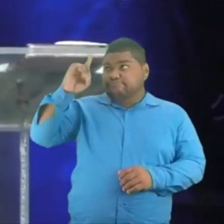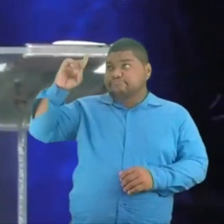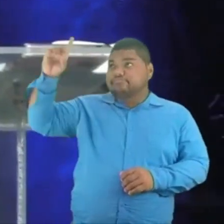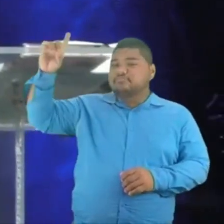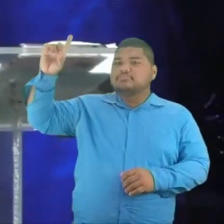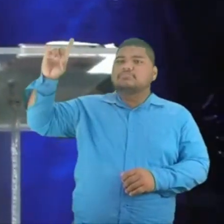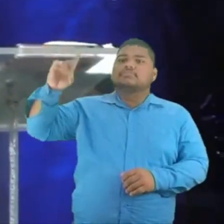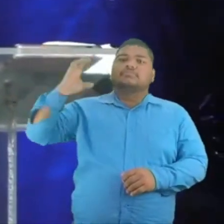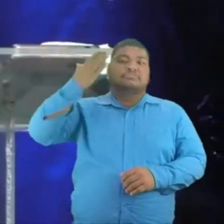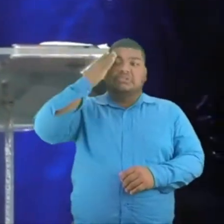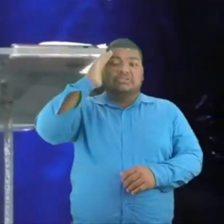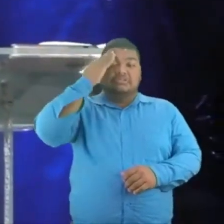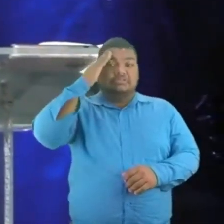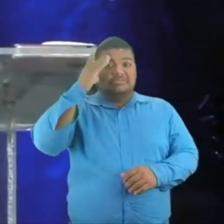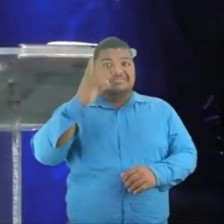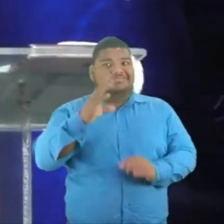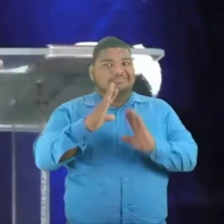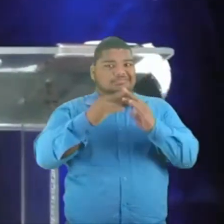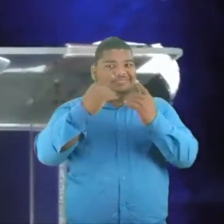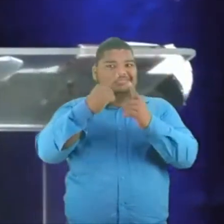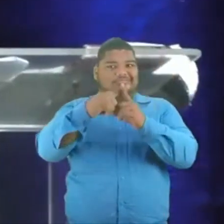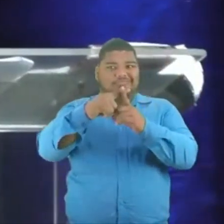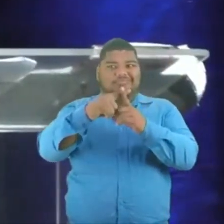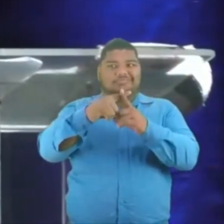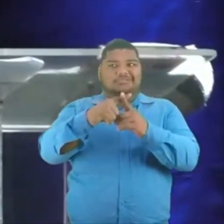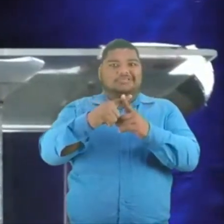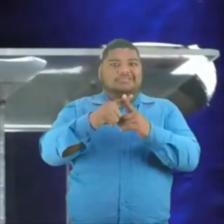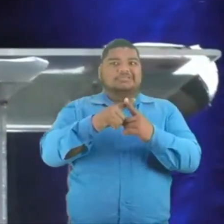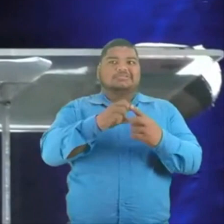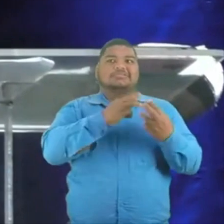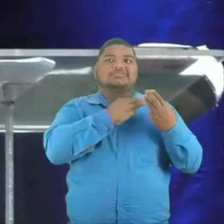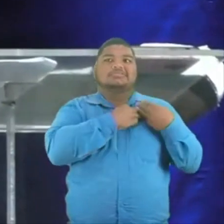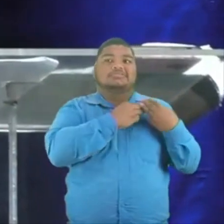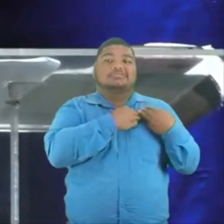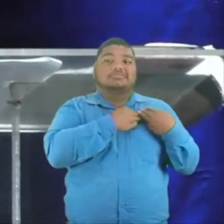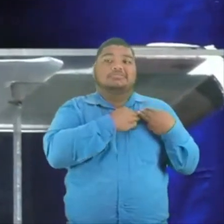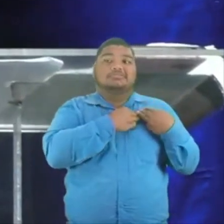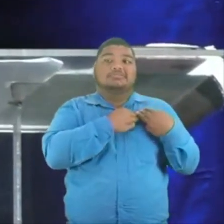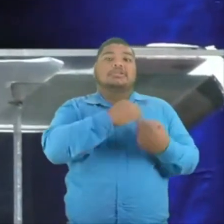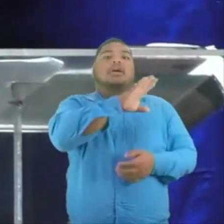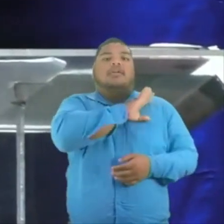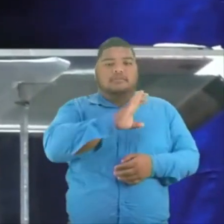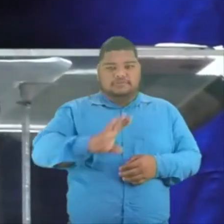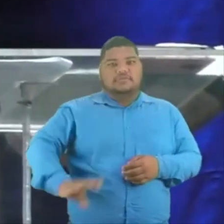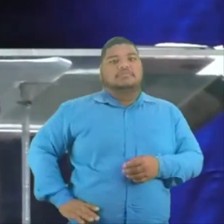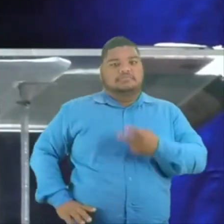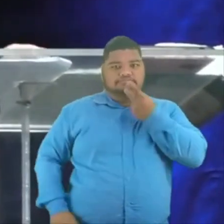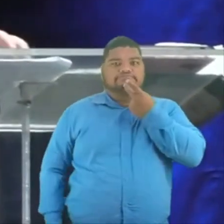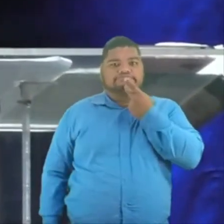por não entender a igreja e os seus ministérios. Aí eu vou falar para os crentes.